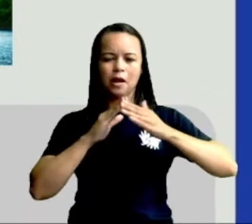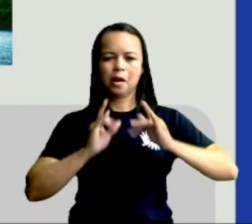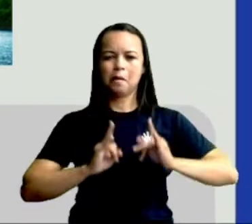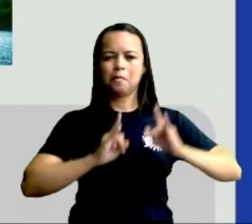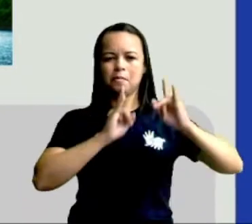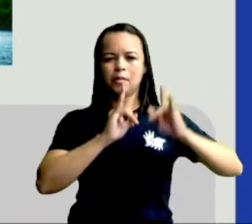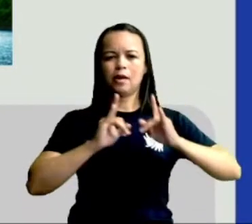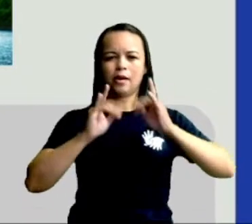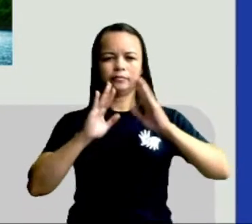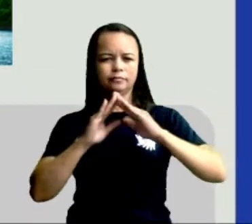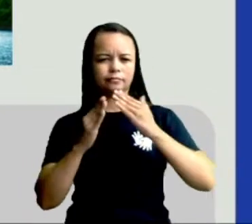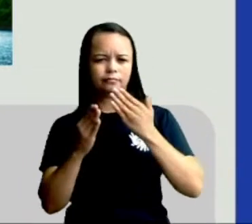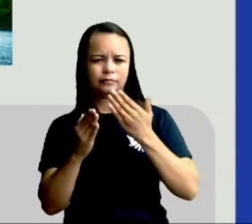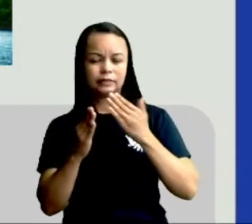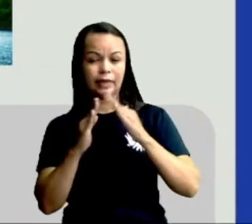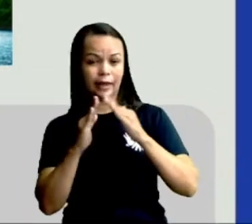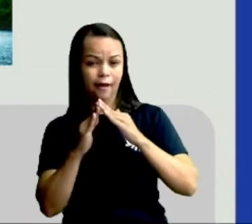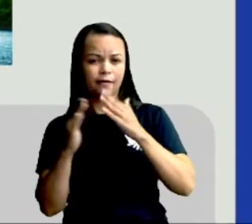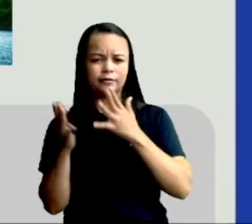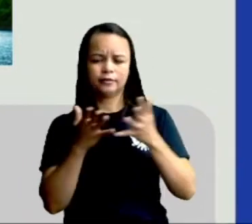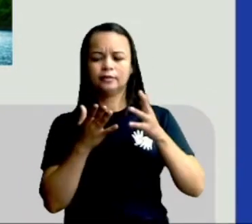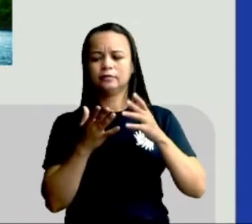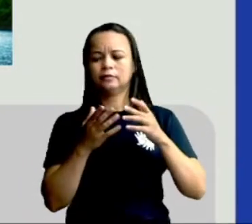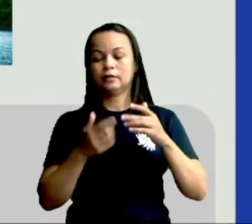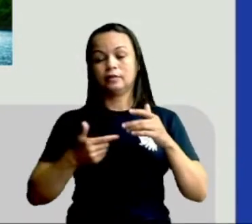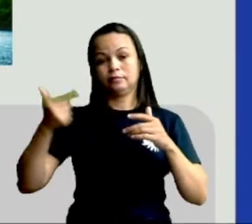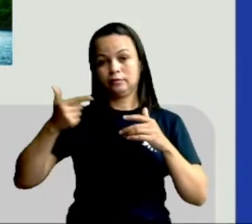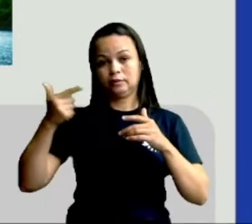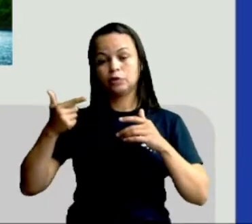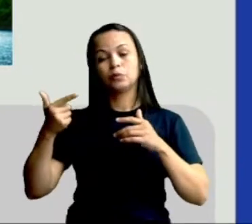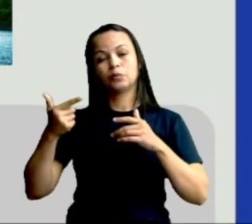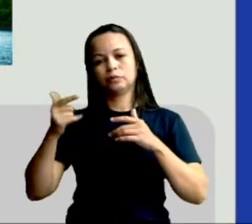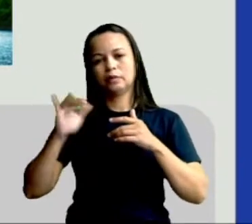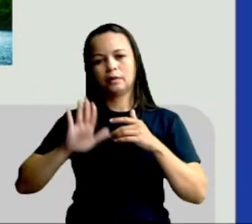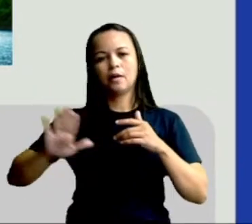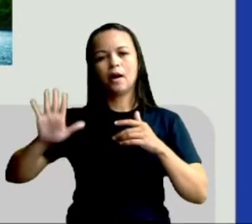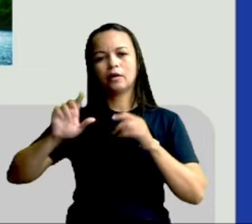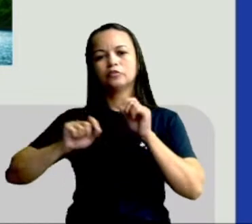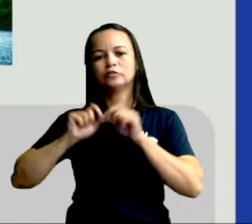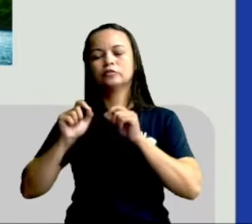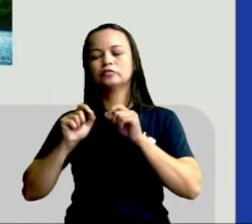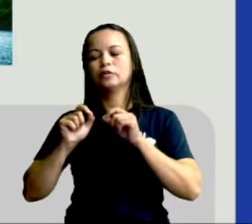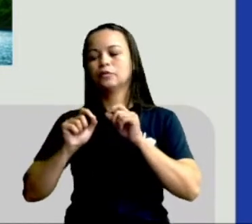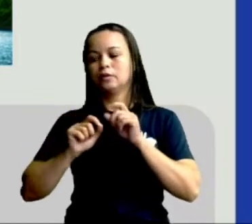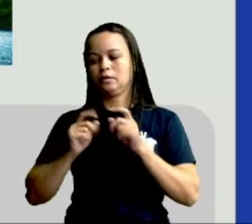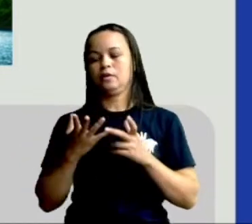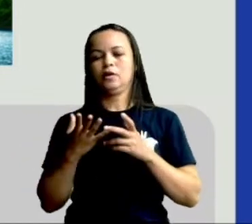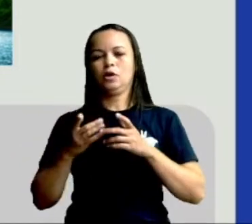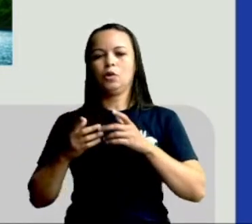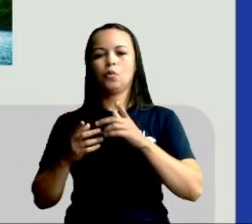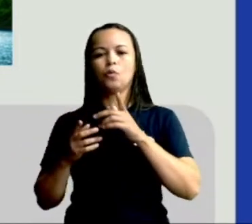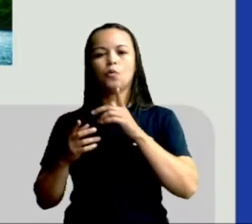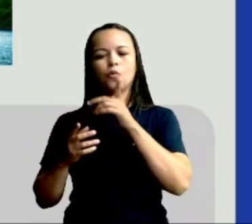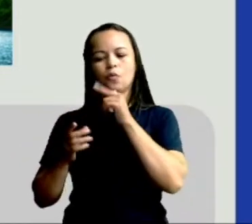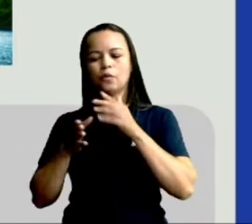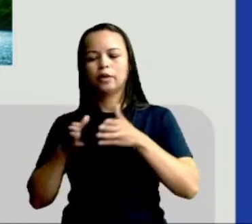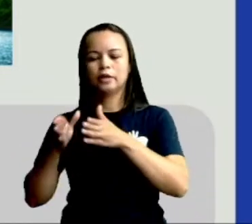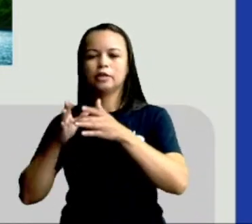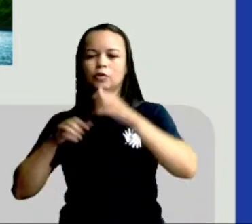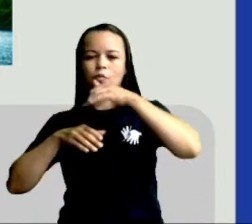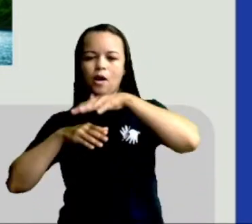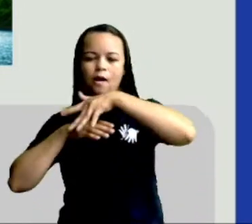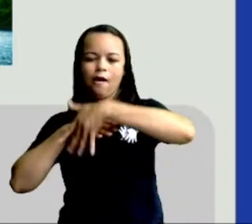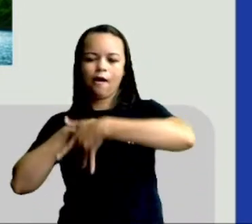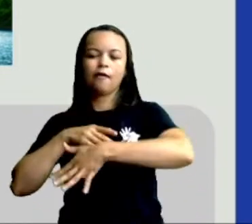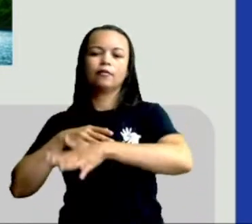prédios tem Casas lá na segunda imagem a gente vê um rio uma cachoeira a gente vê alguma ação